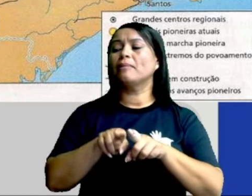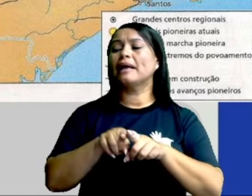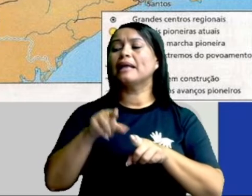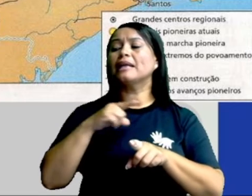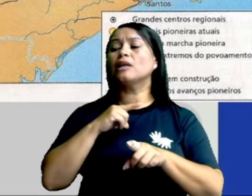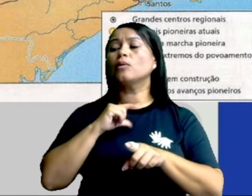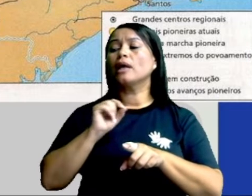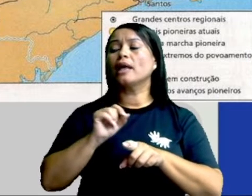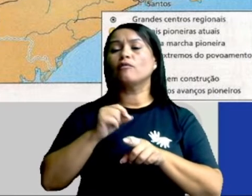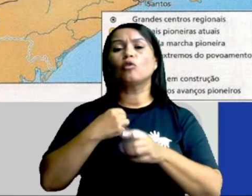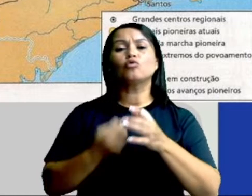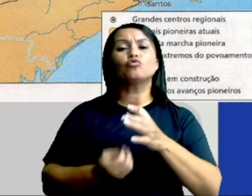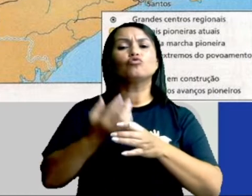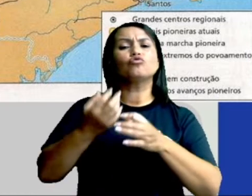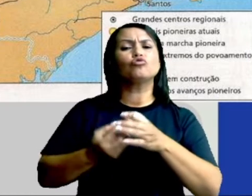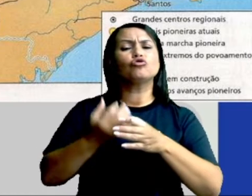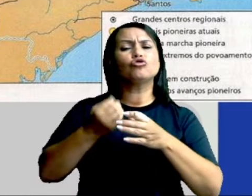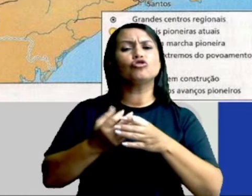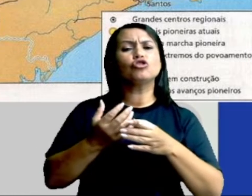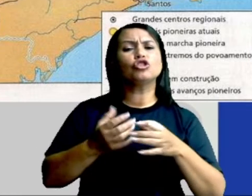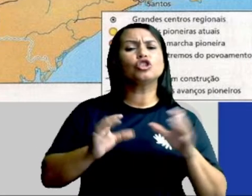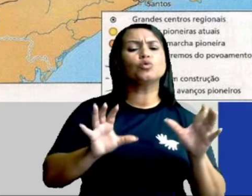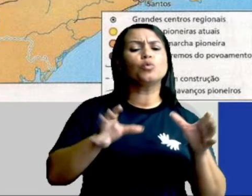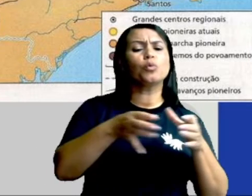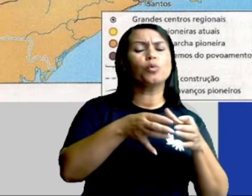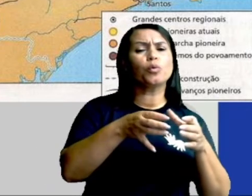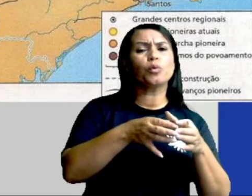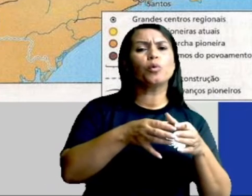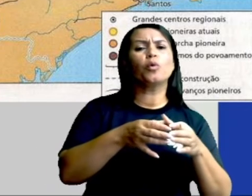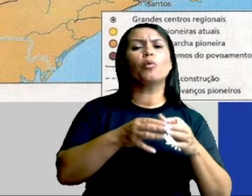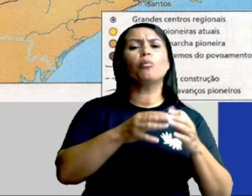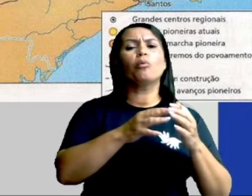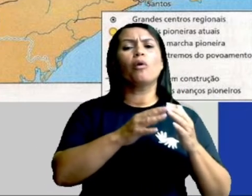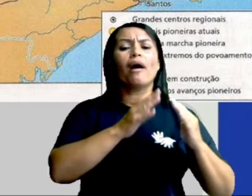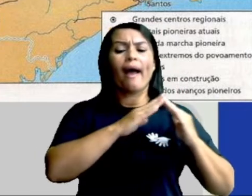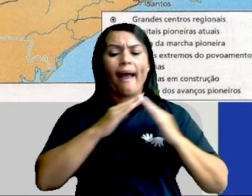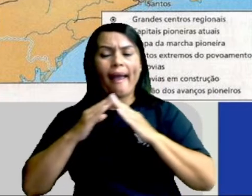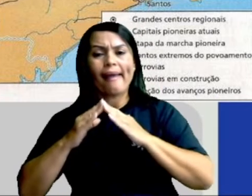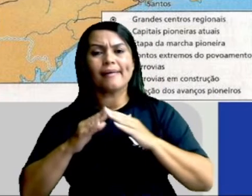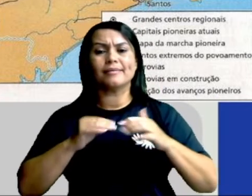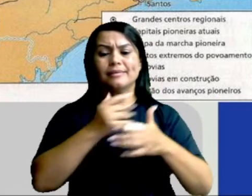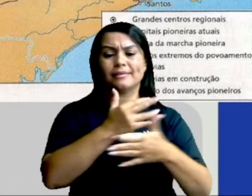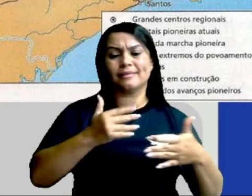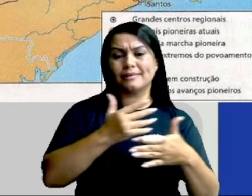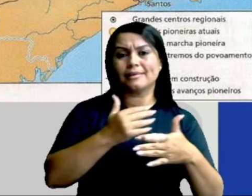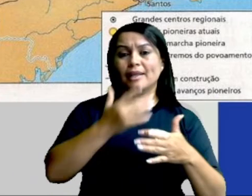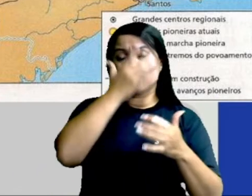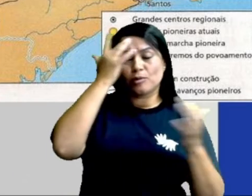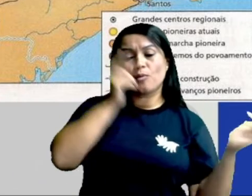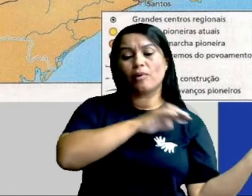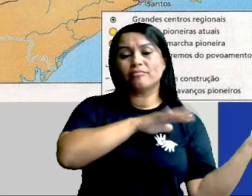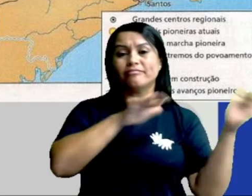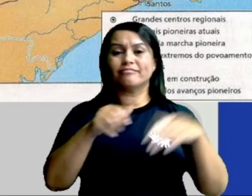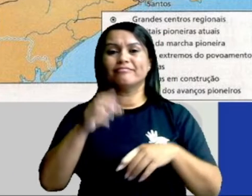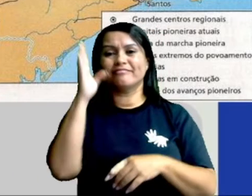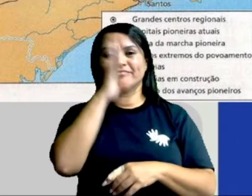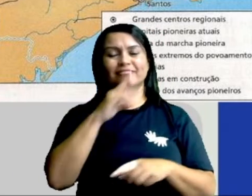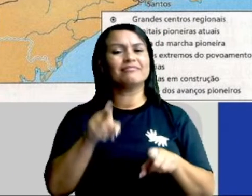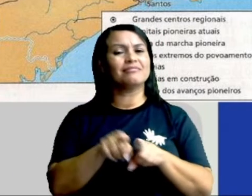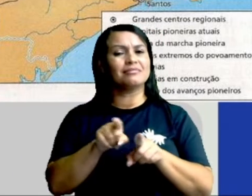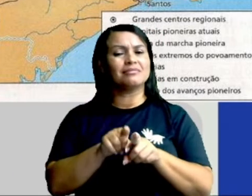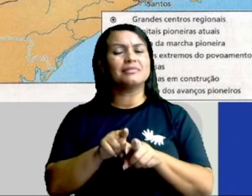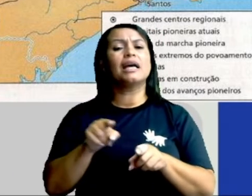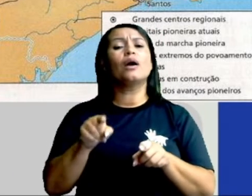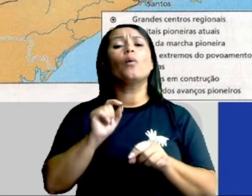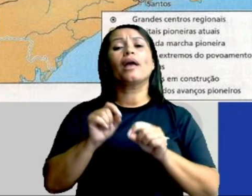fez com que fossem surgindo povoados, vilas, cidades, colaborando assim para a ocupação do território brasileiro. E também as ferrovias, que